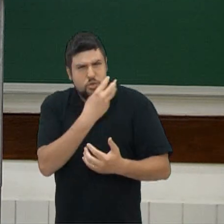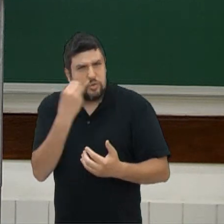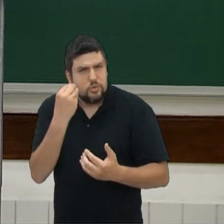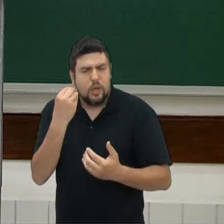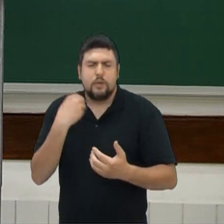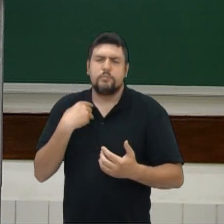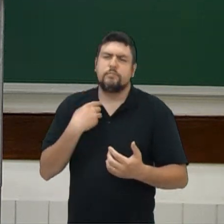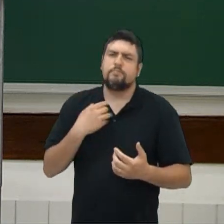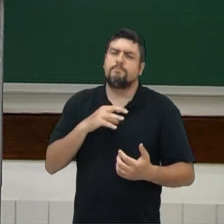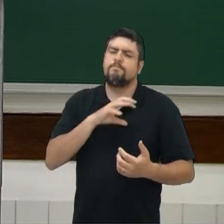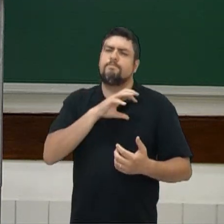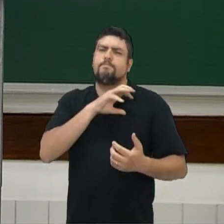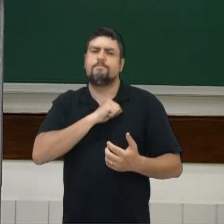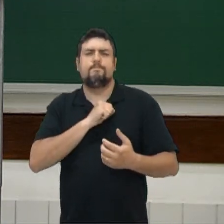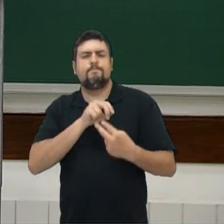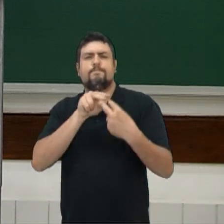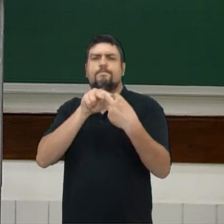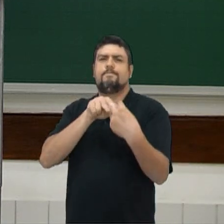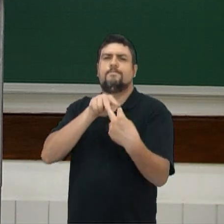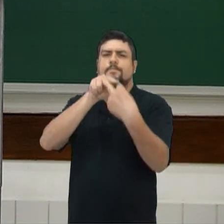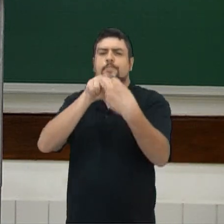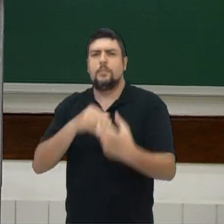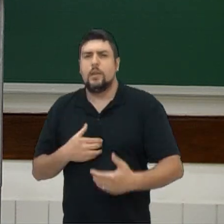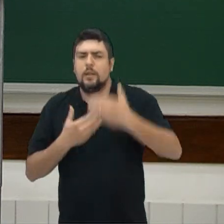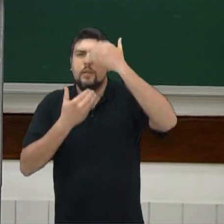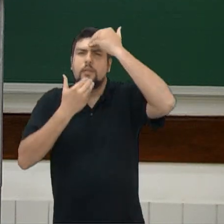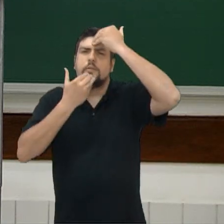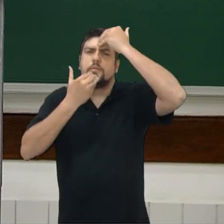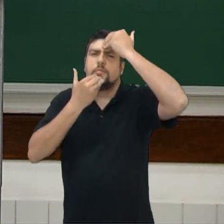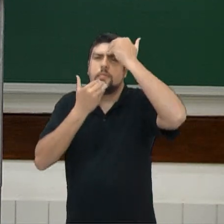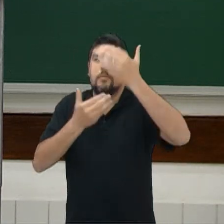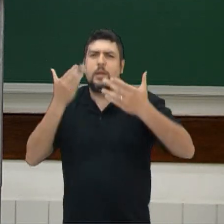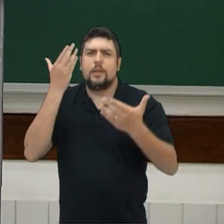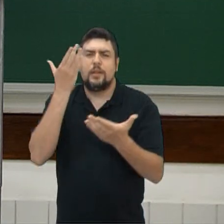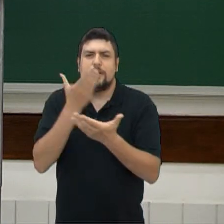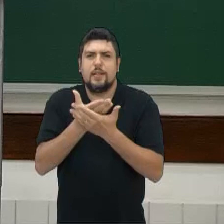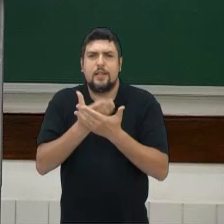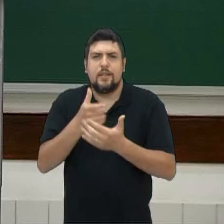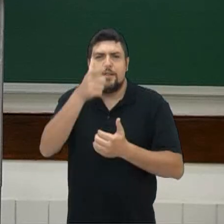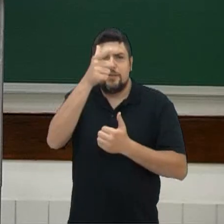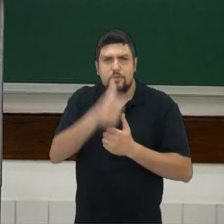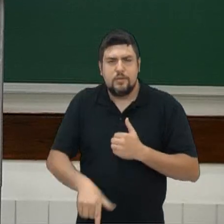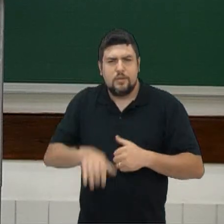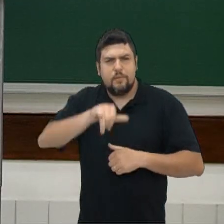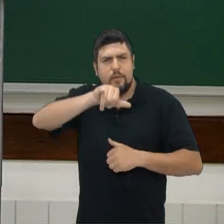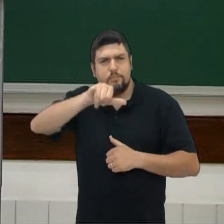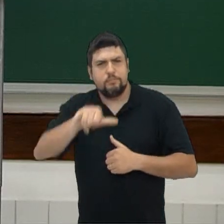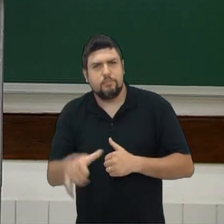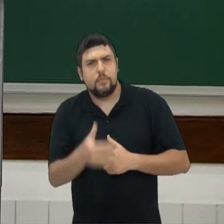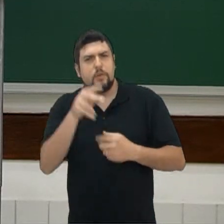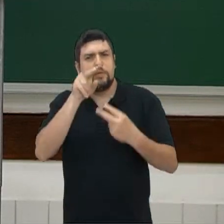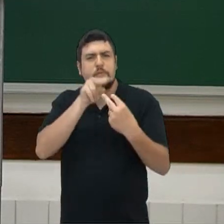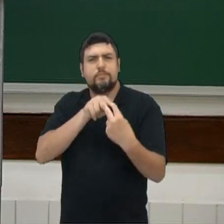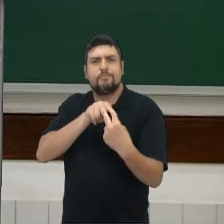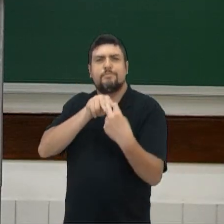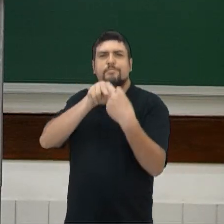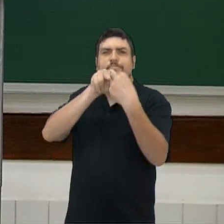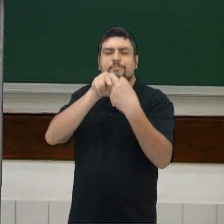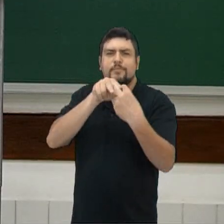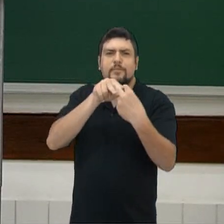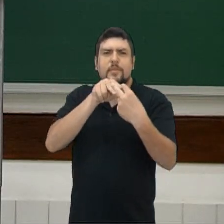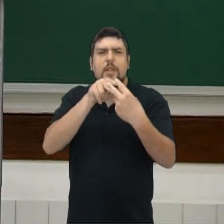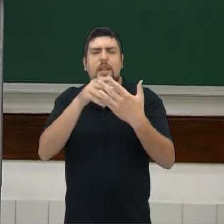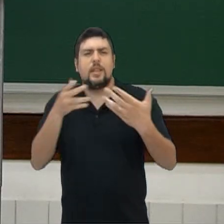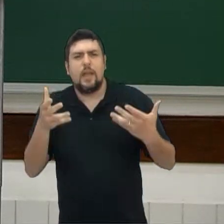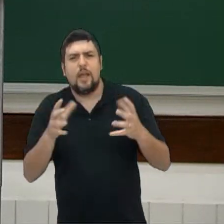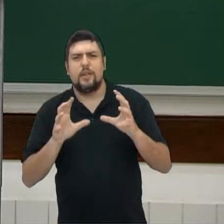aqui com vocês e eu deixo o meu muito obrigado por essa aula maravilhosa, por mais uma oportunidade de estar aqui, a essa